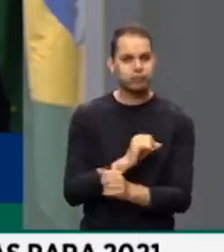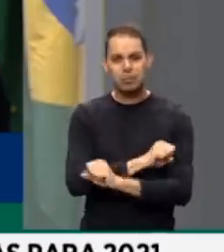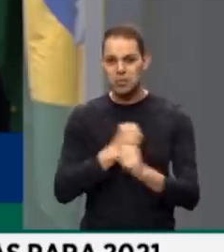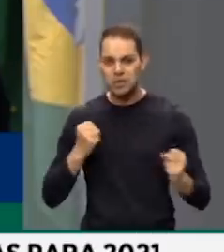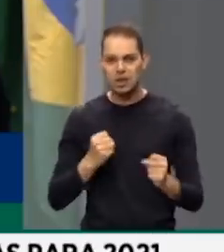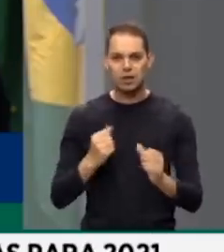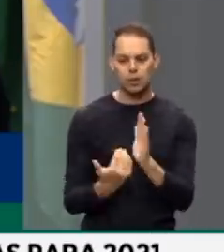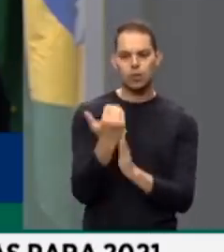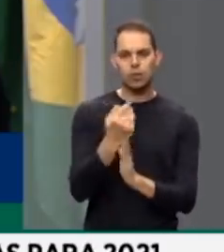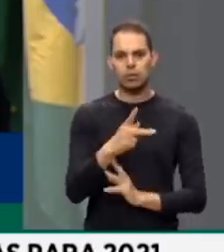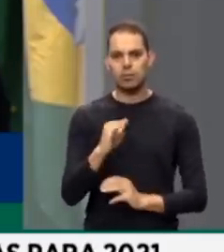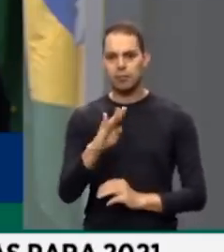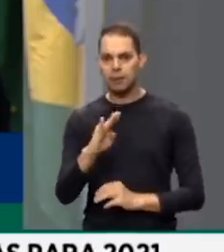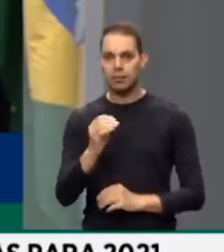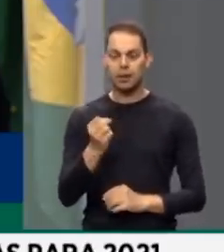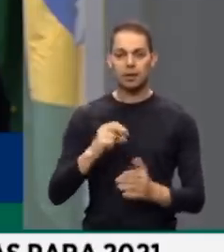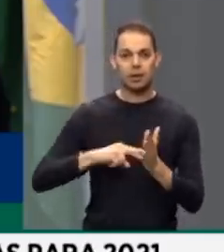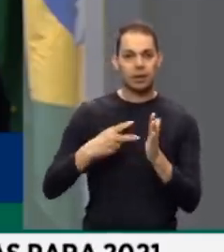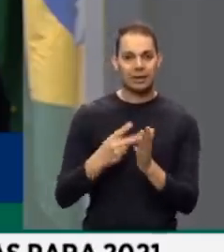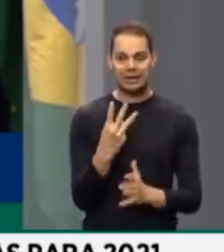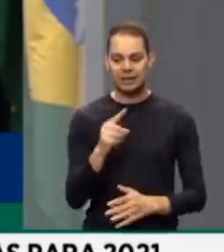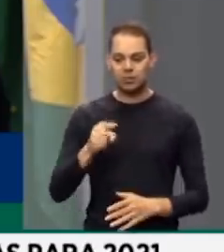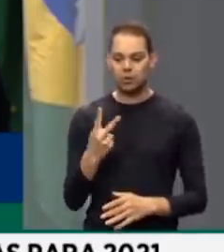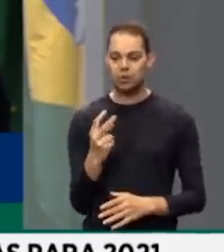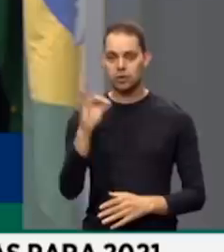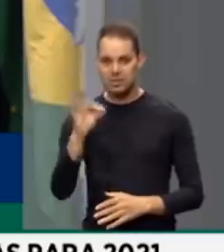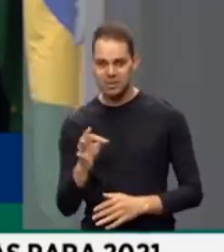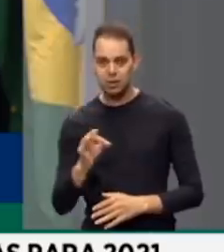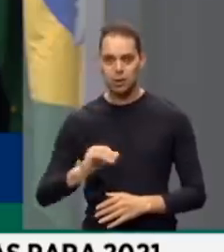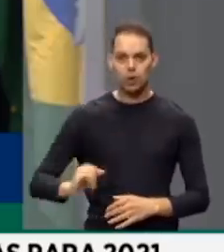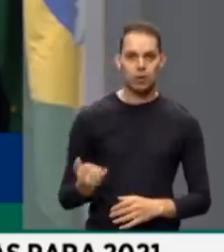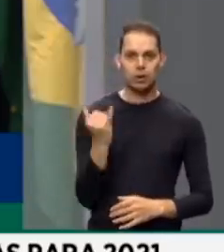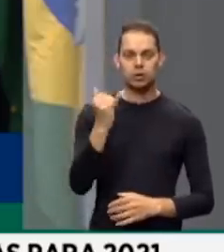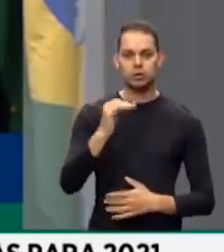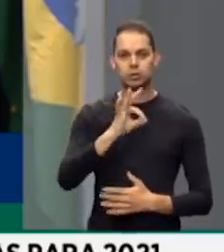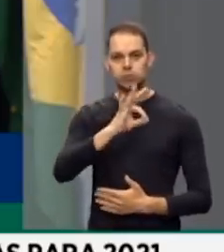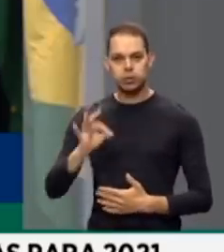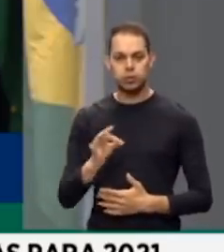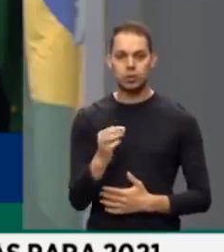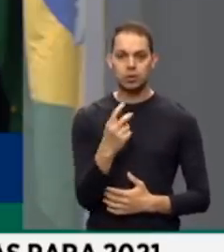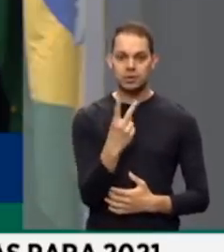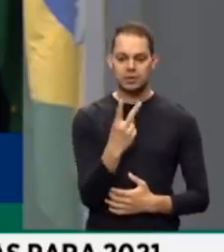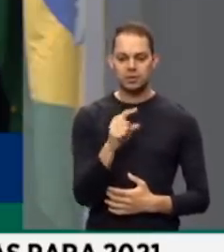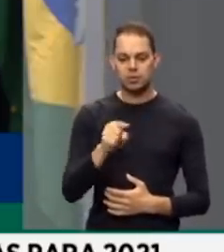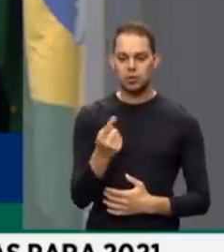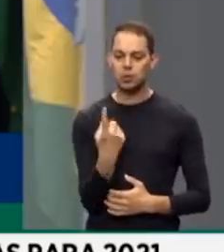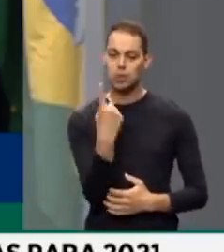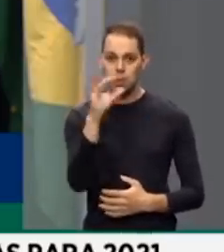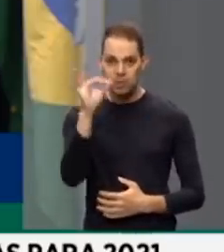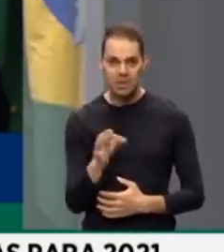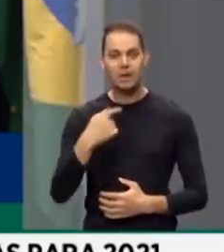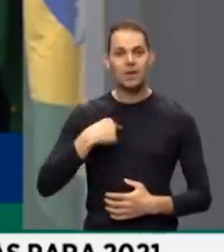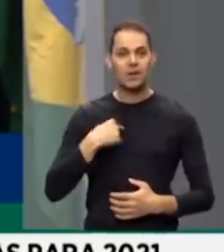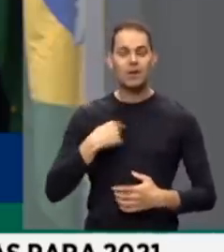de 3,2% e uma taxa de juros de 2,1%, eu dou cambalhota de cueca na